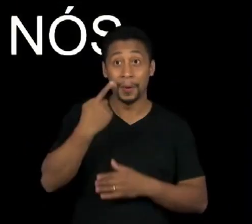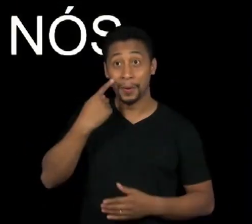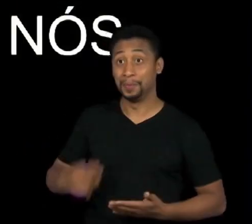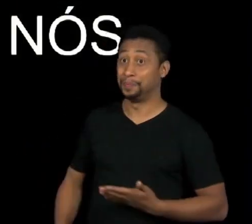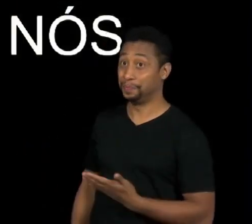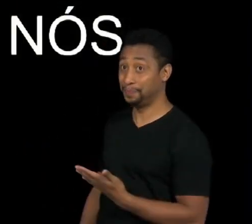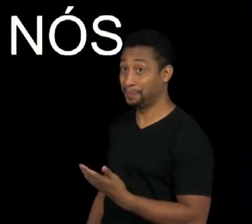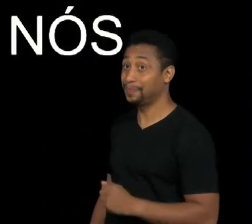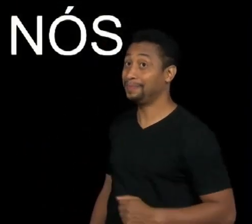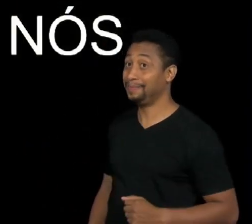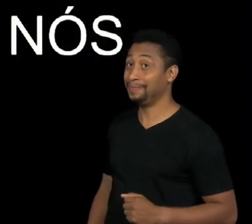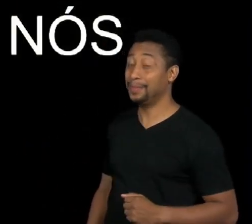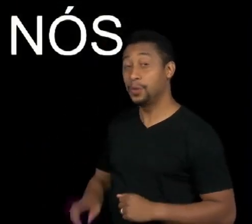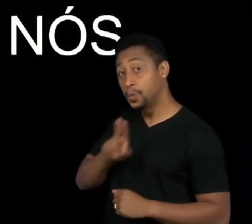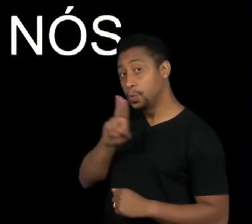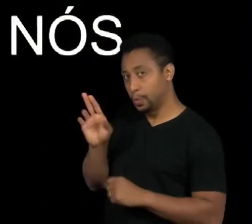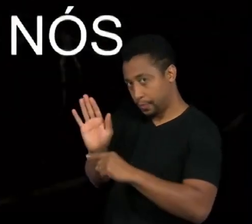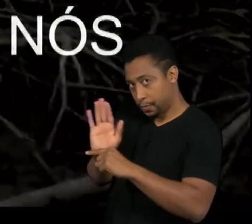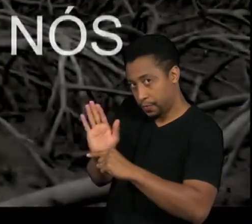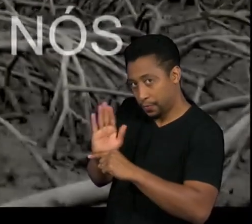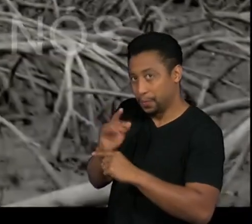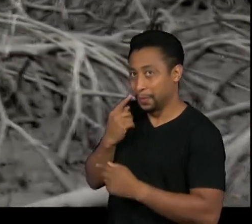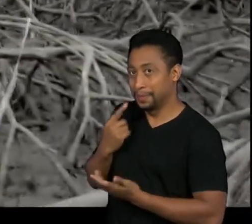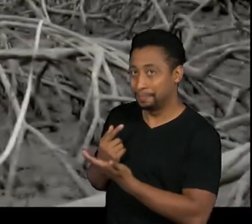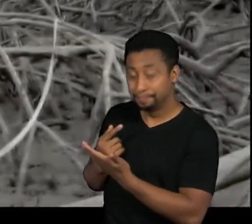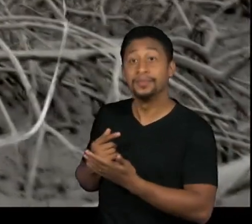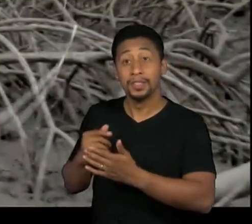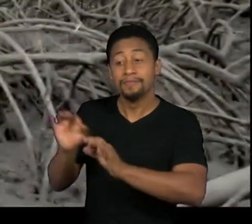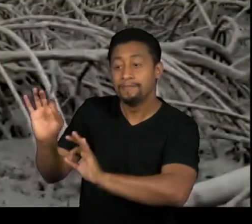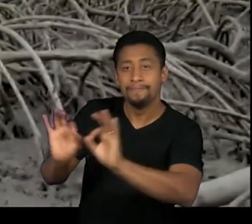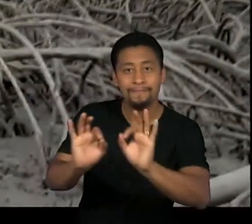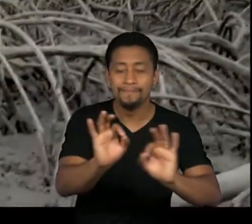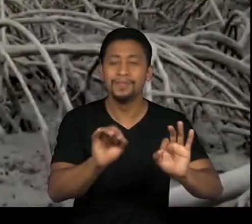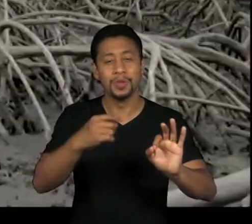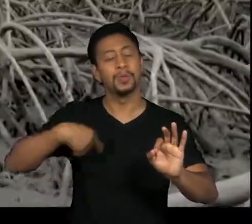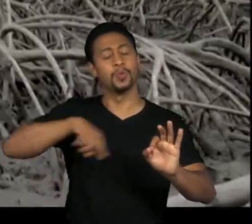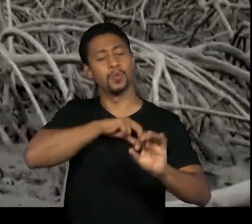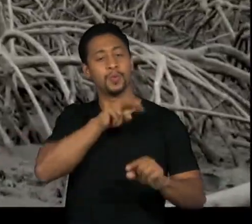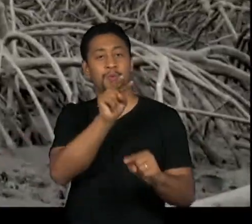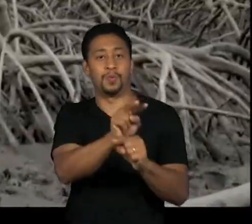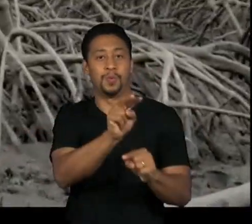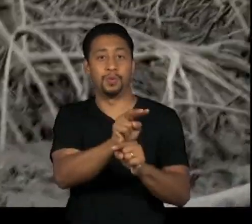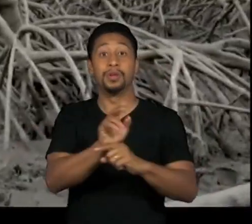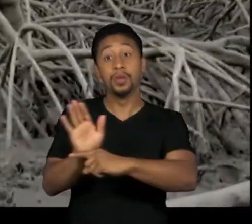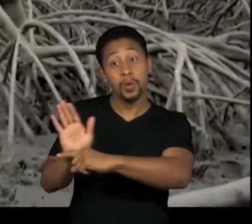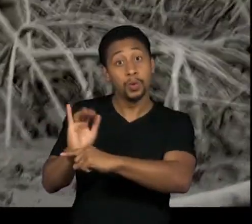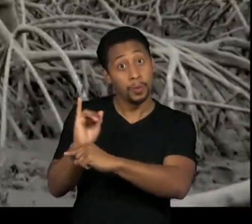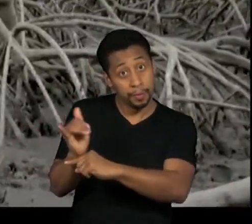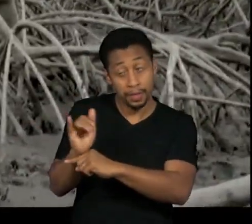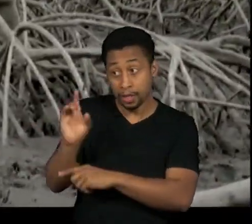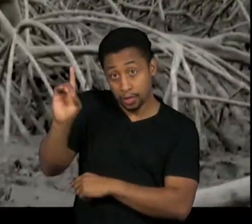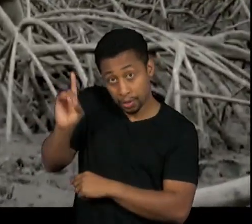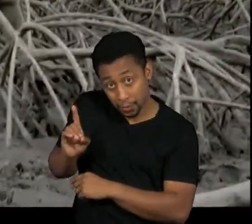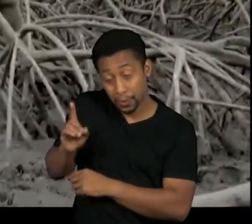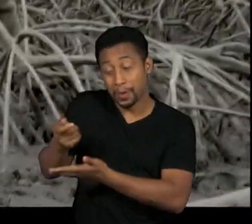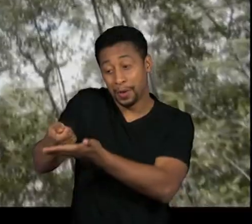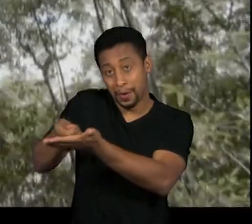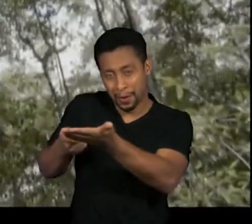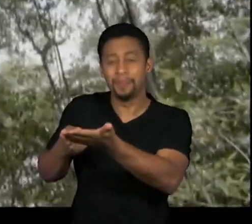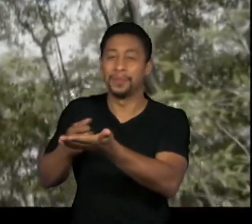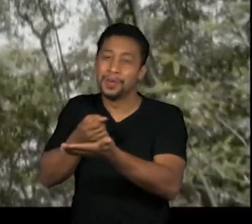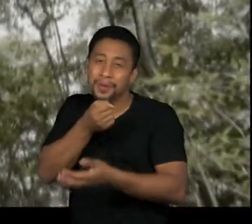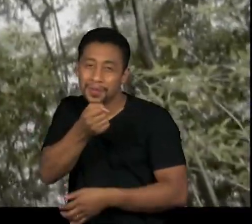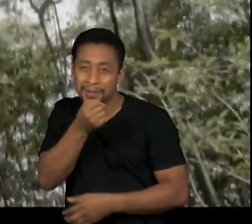no filme Manguezal, Maretório Feito de Nós. O documentário tem direção e roteiro do jornalista